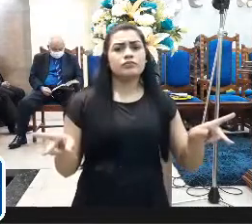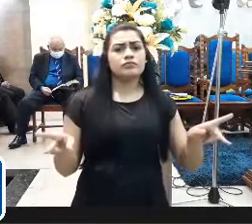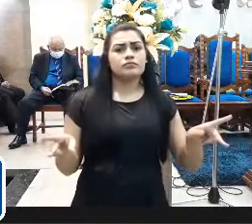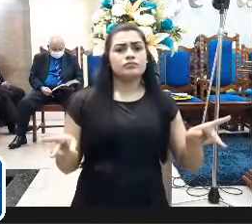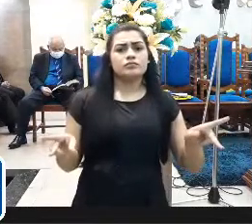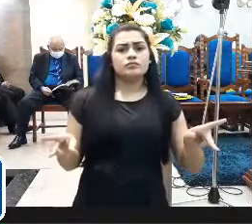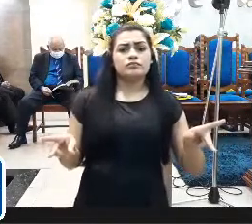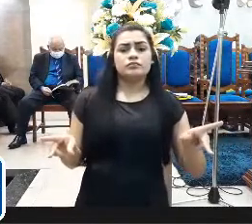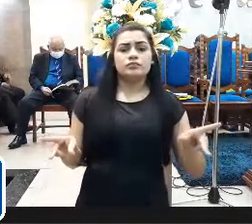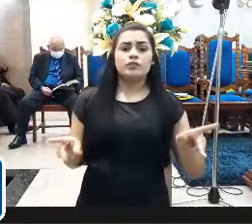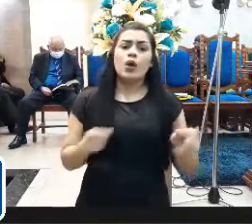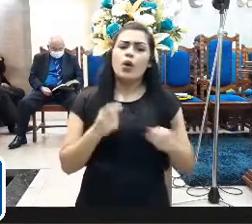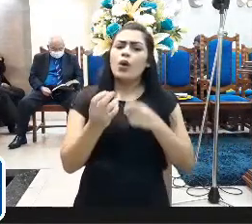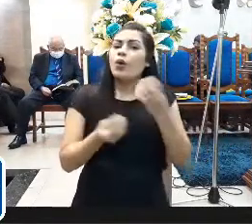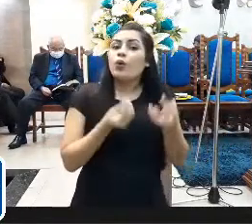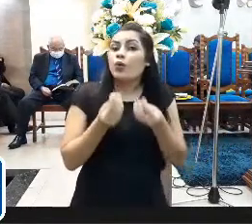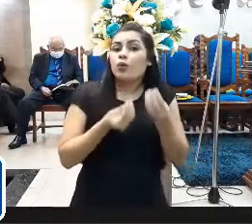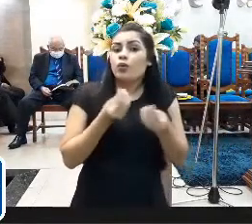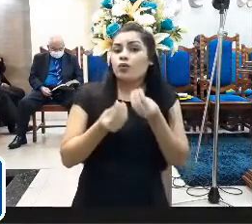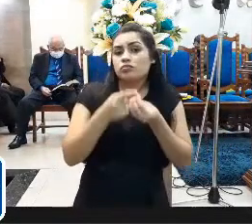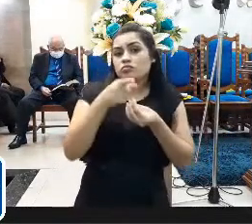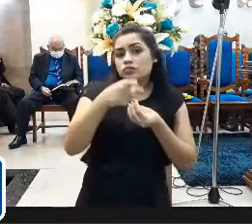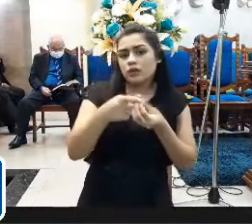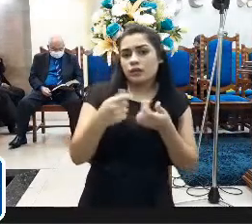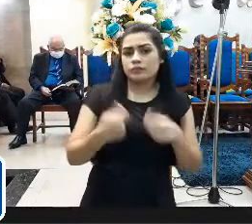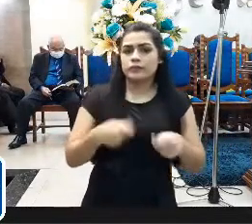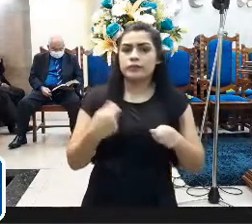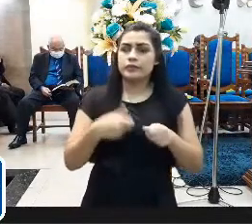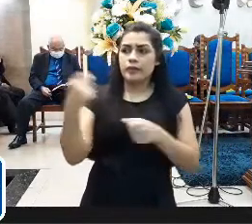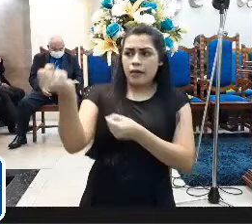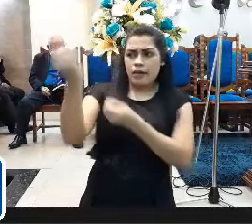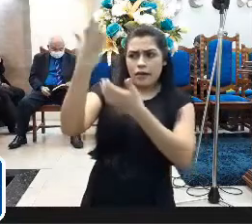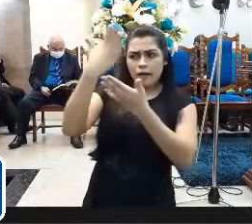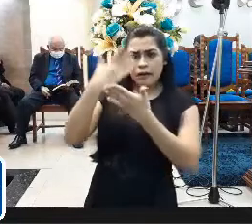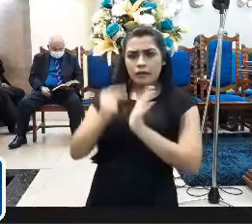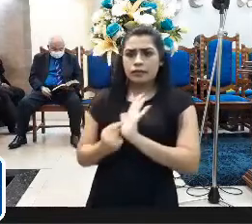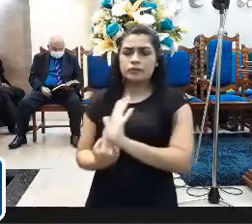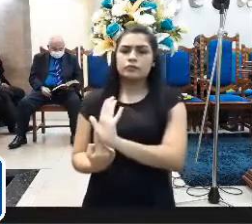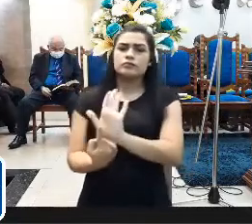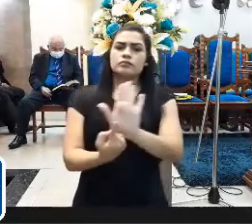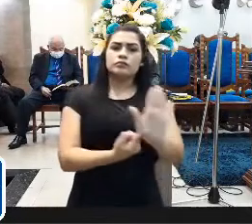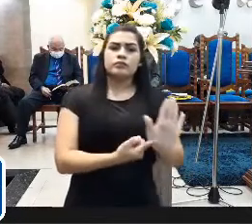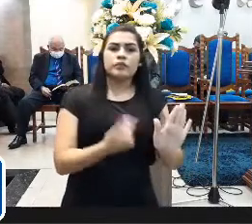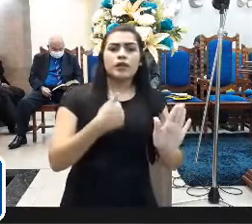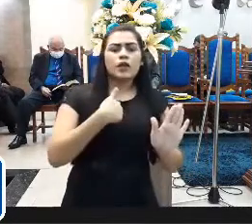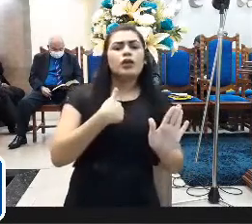acordo com o que você precisar, essa graça se revela. Eu disse aqui sexta-feira: de